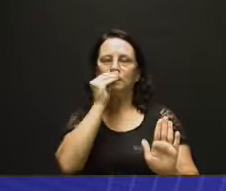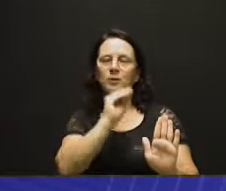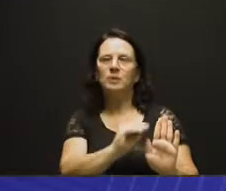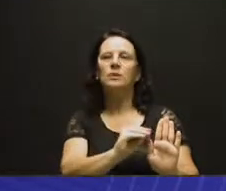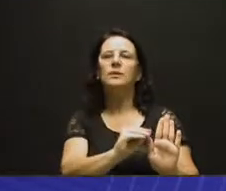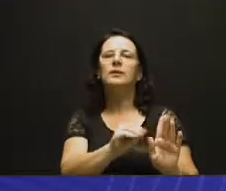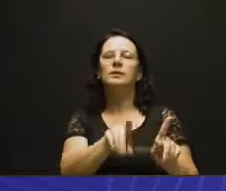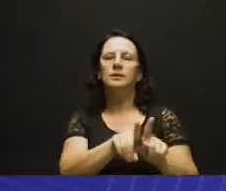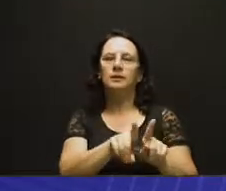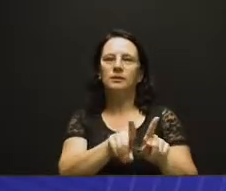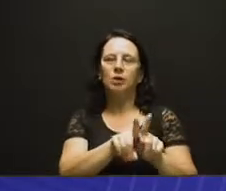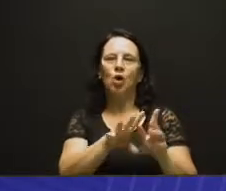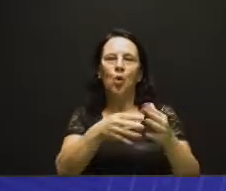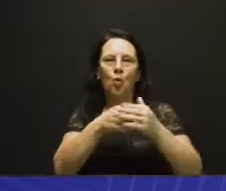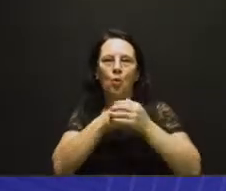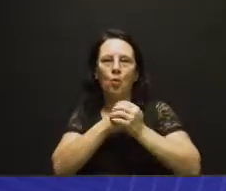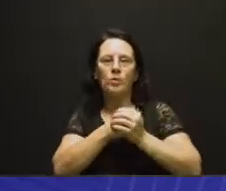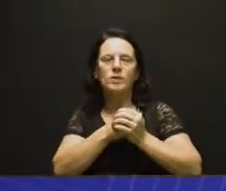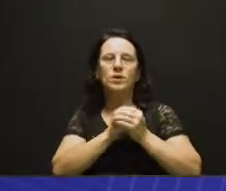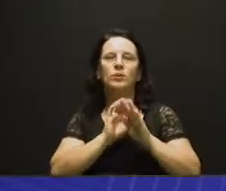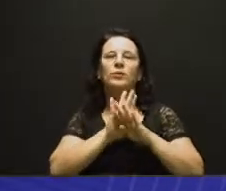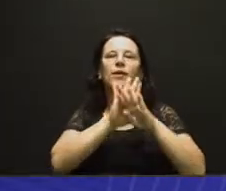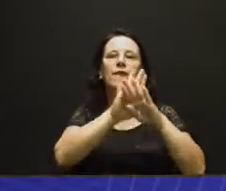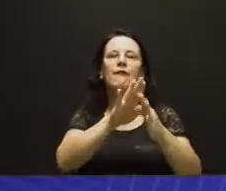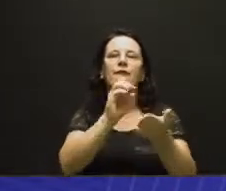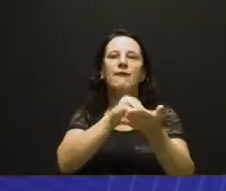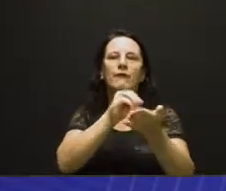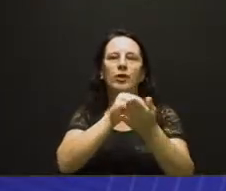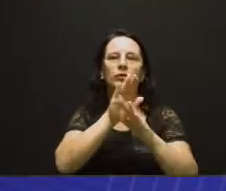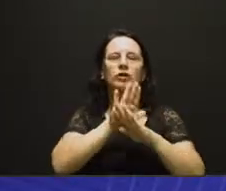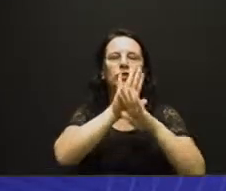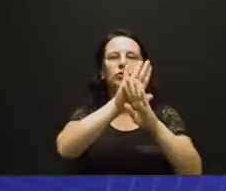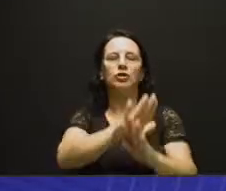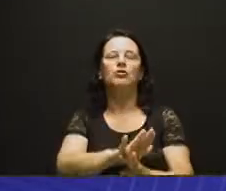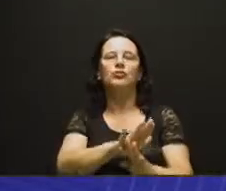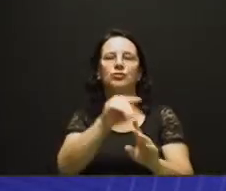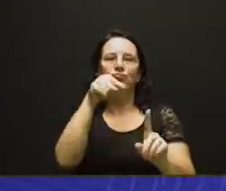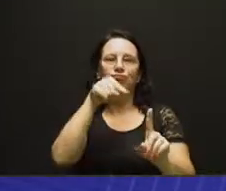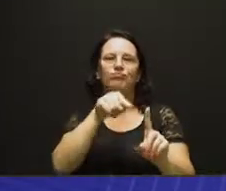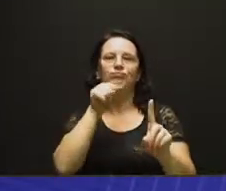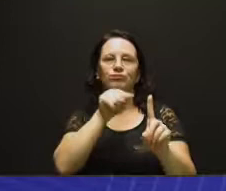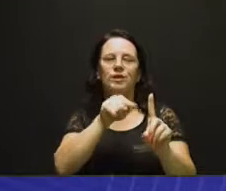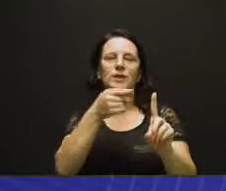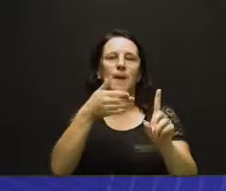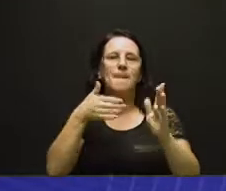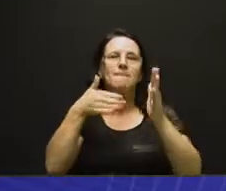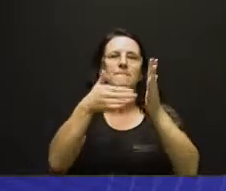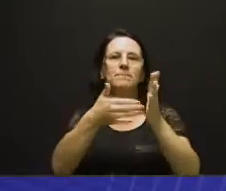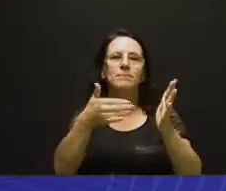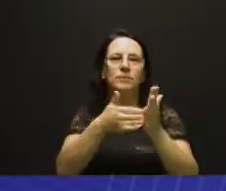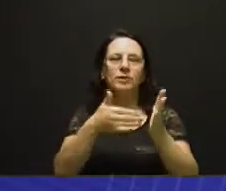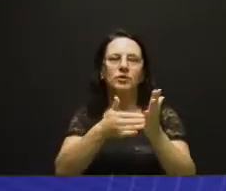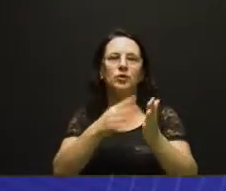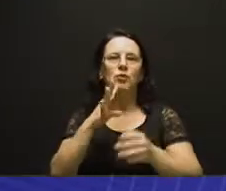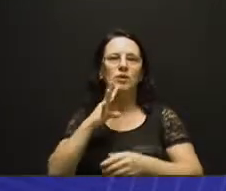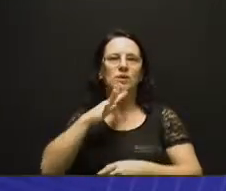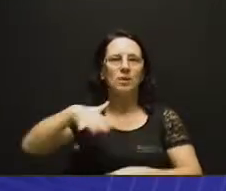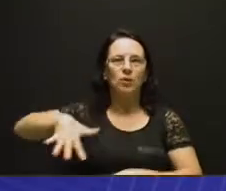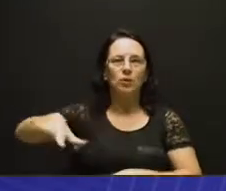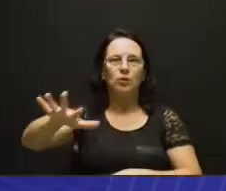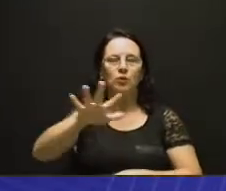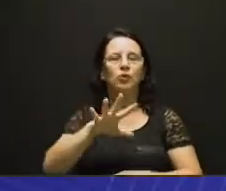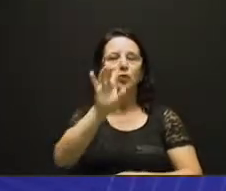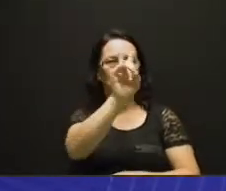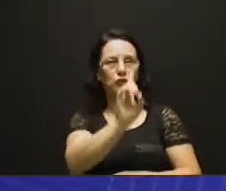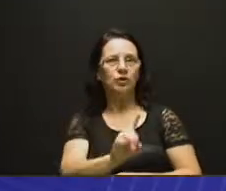exclusão por ação ou omissão que tem o propósito o efeito de prejudicar impedir ou anular o reconhecimento o exercício